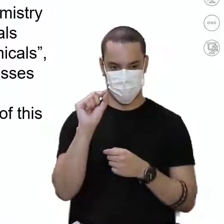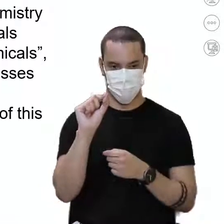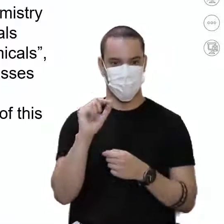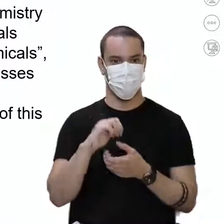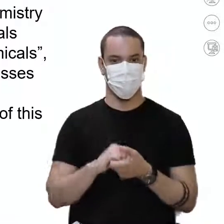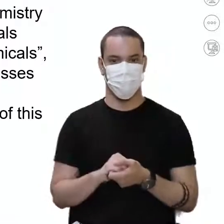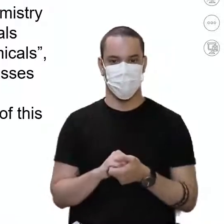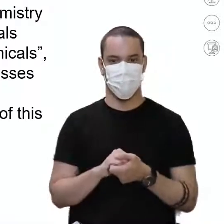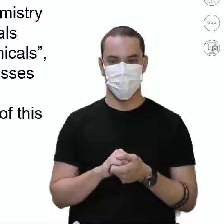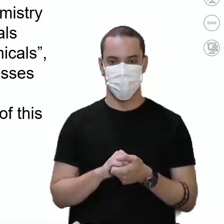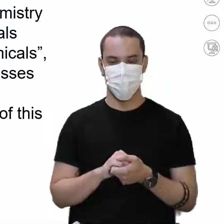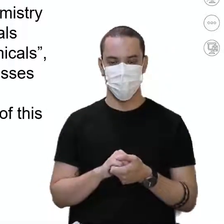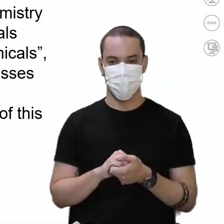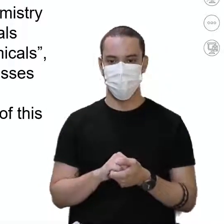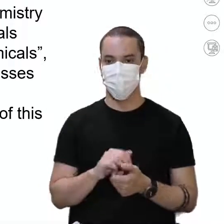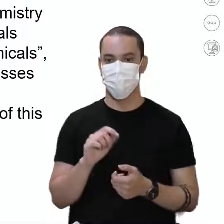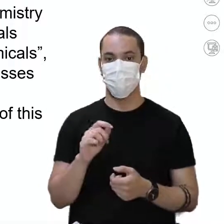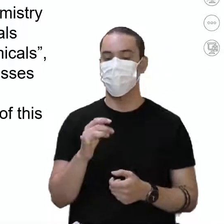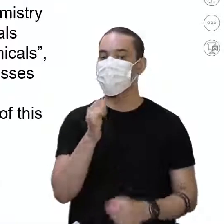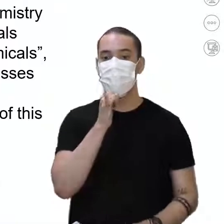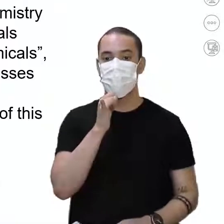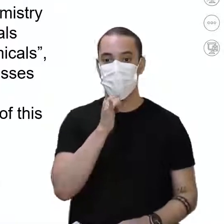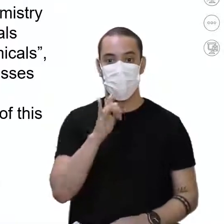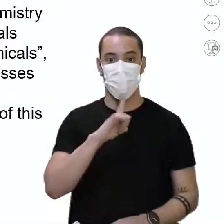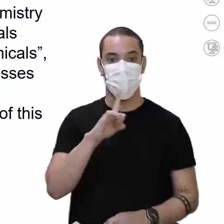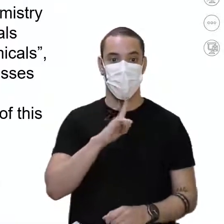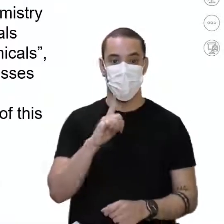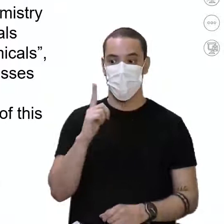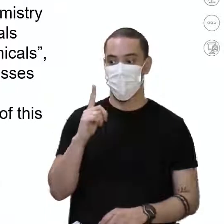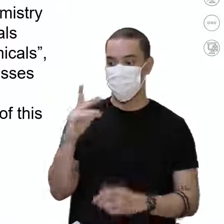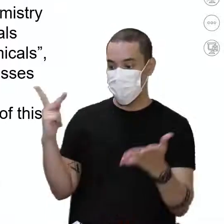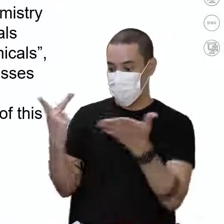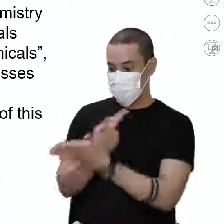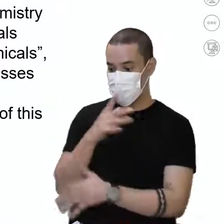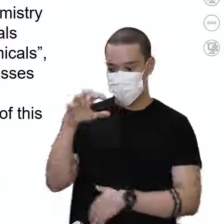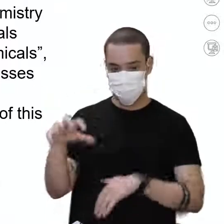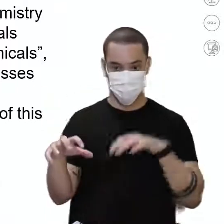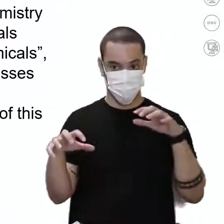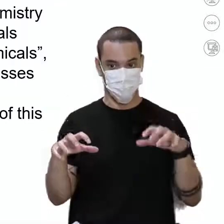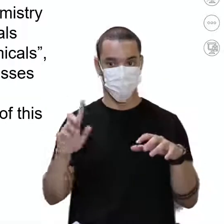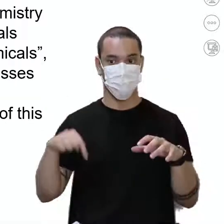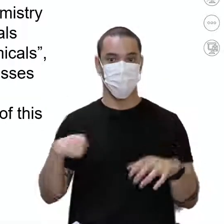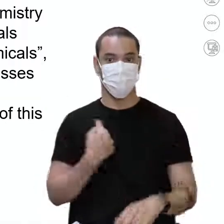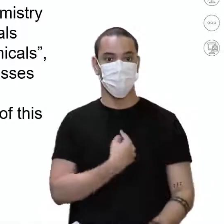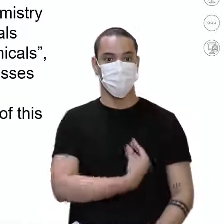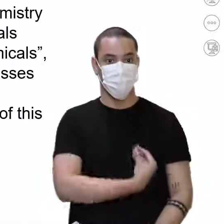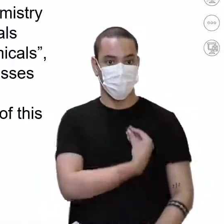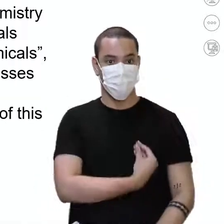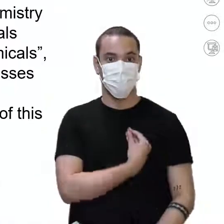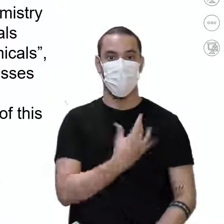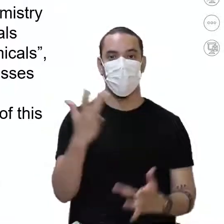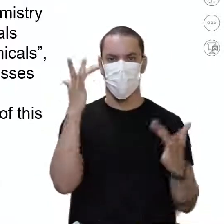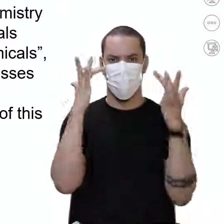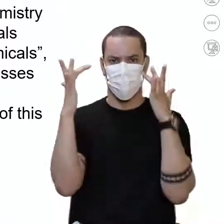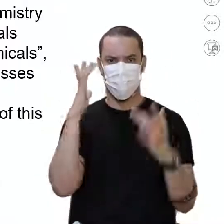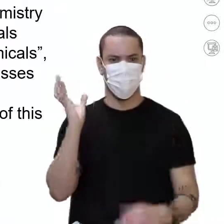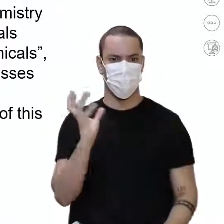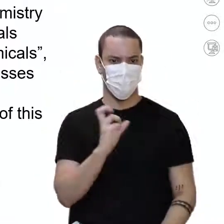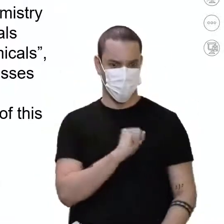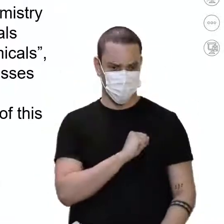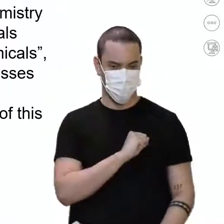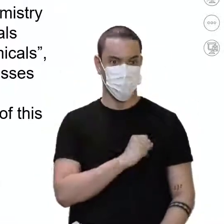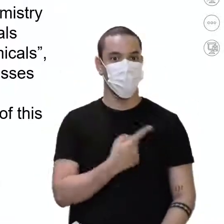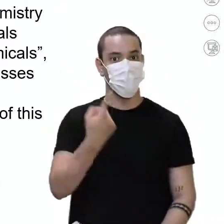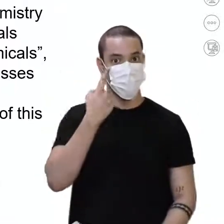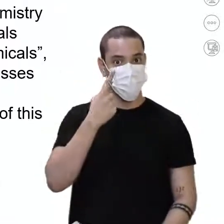for instance, por exemplo, o quê? Essas três situações aqui que acontecem com a gente quando nós estamos apaixonados. Vamos